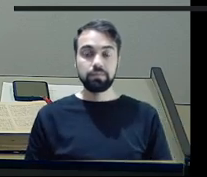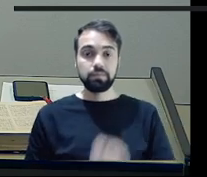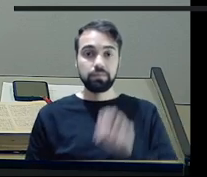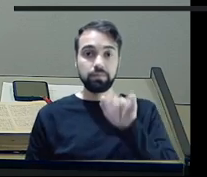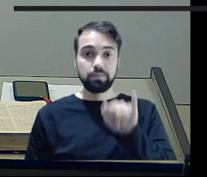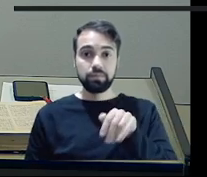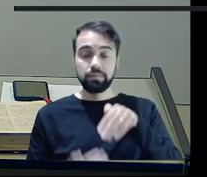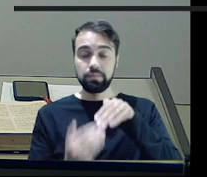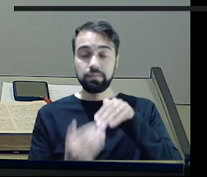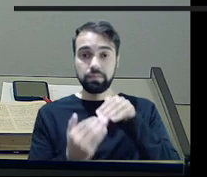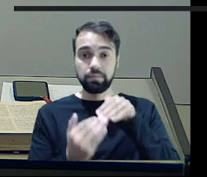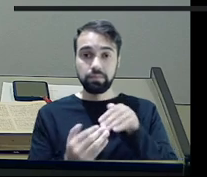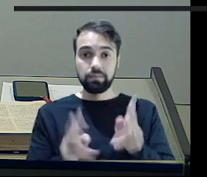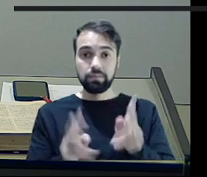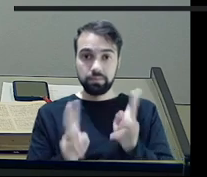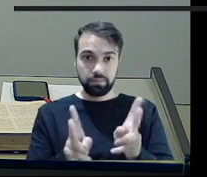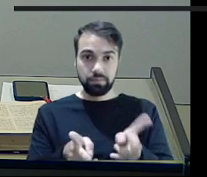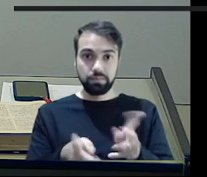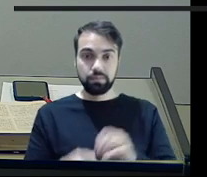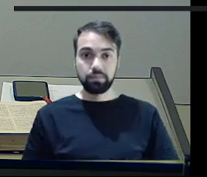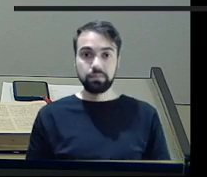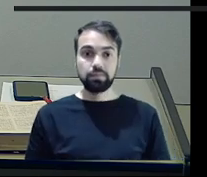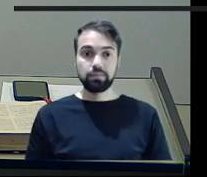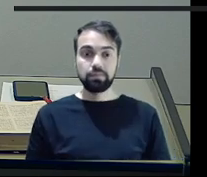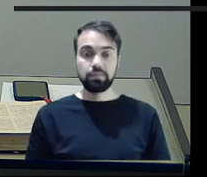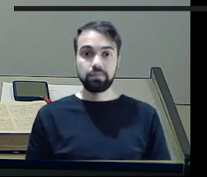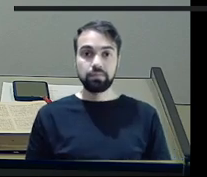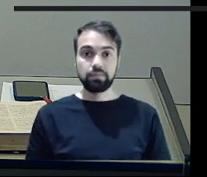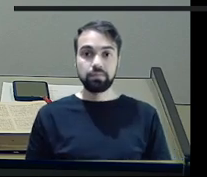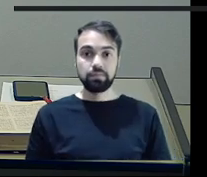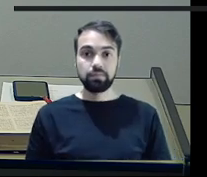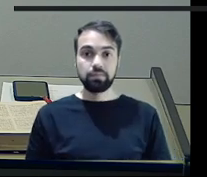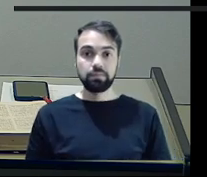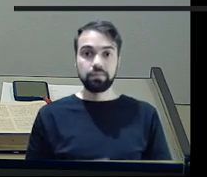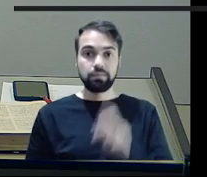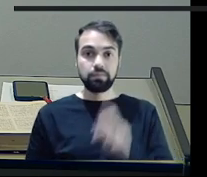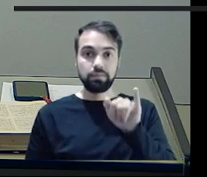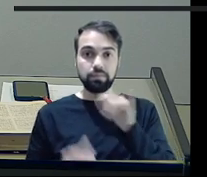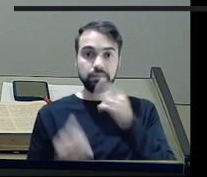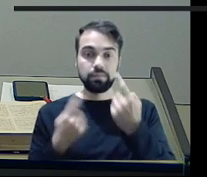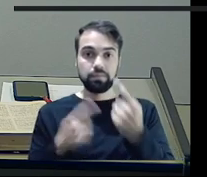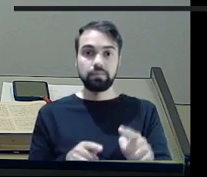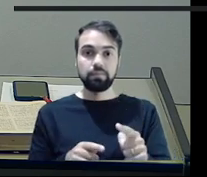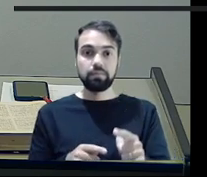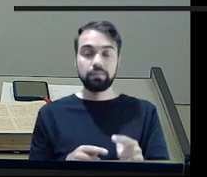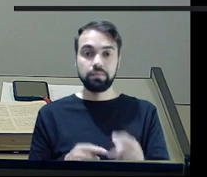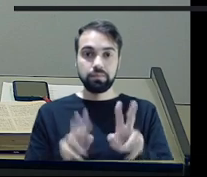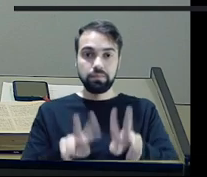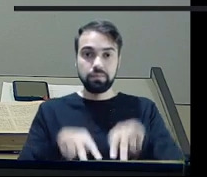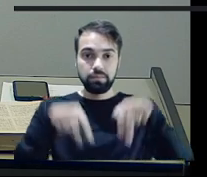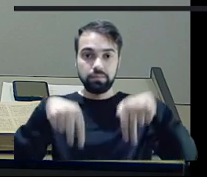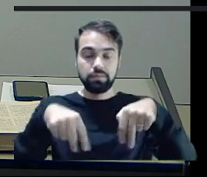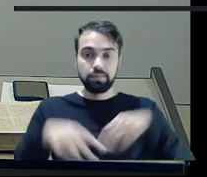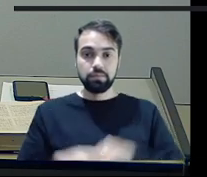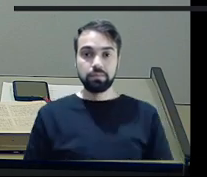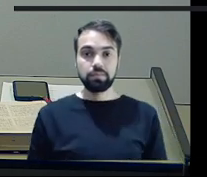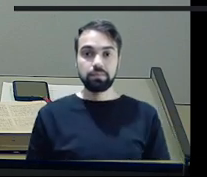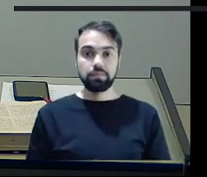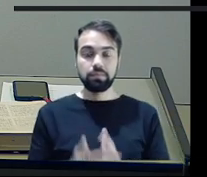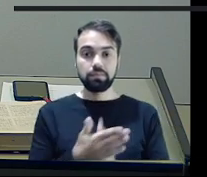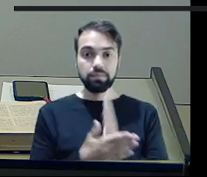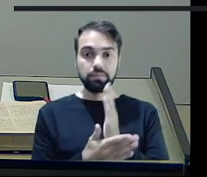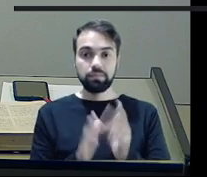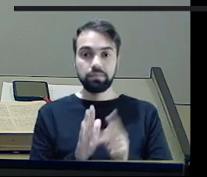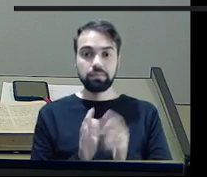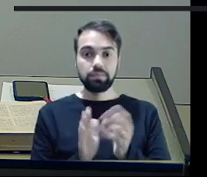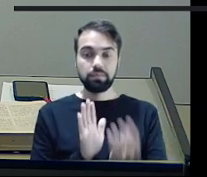favor, permaneçam como se encontram. Os que forem contra, queiram se levantar. Aprovado o parecer